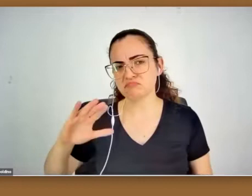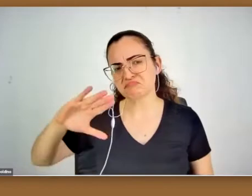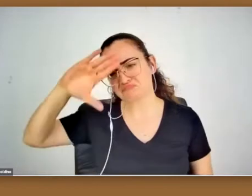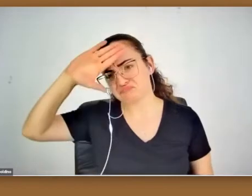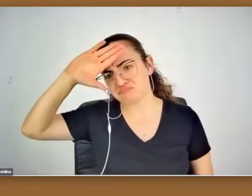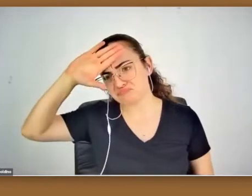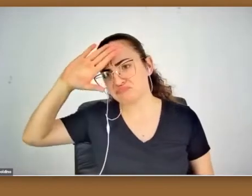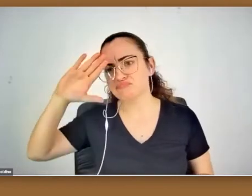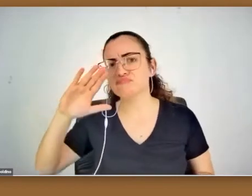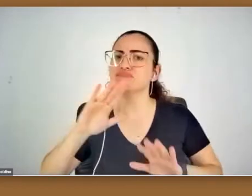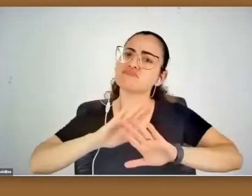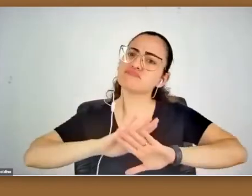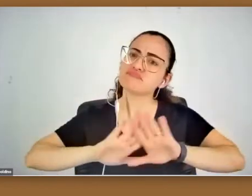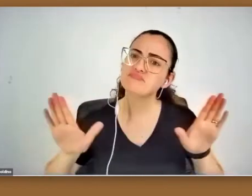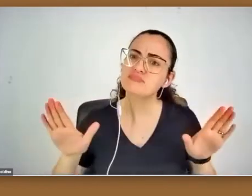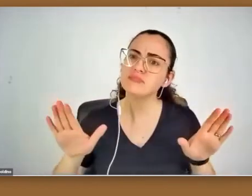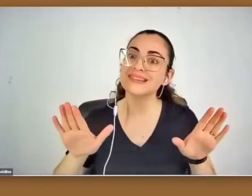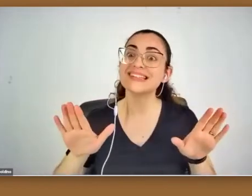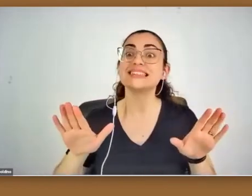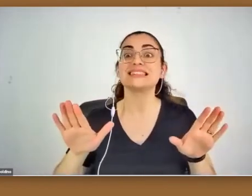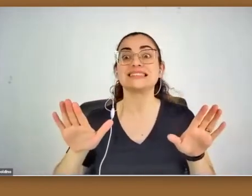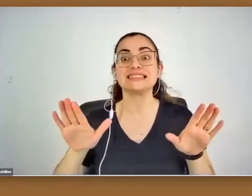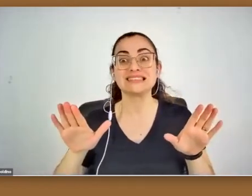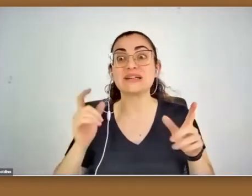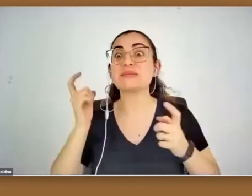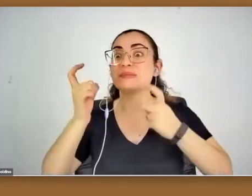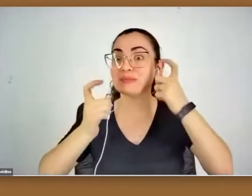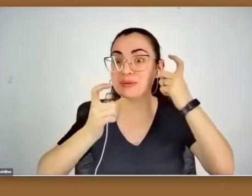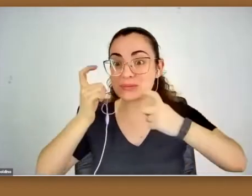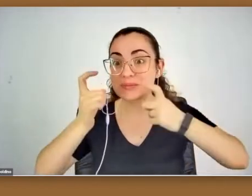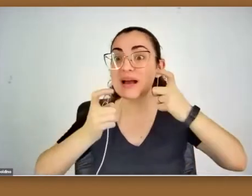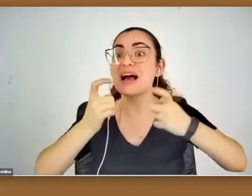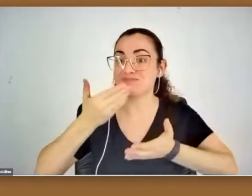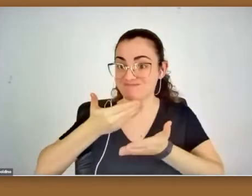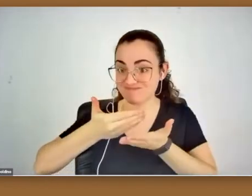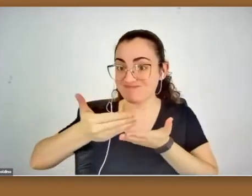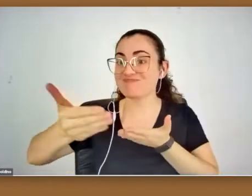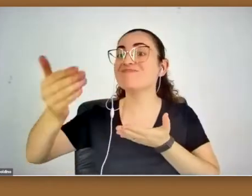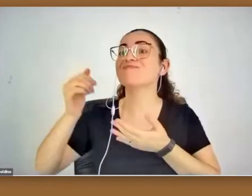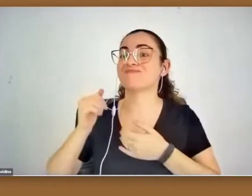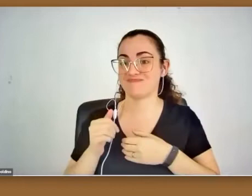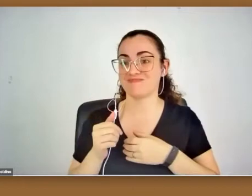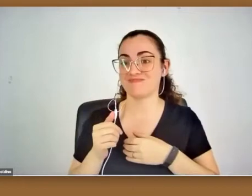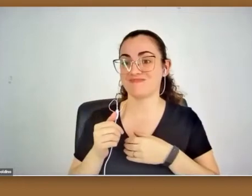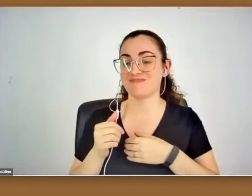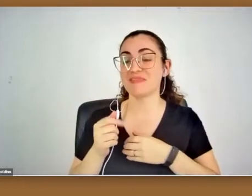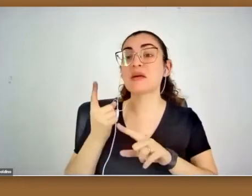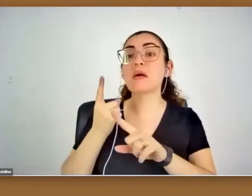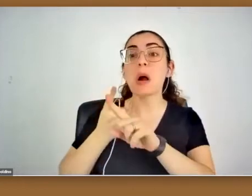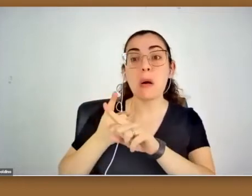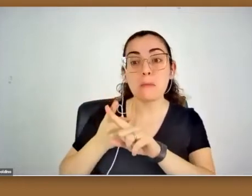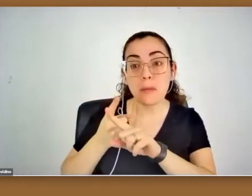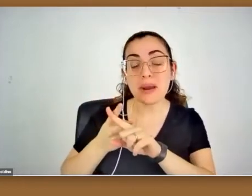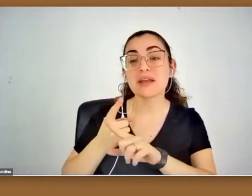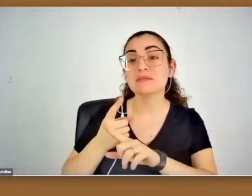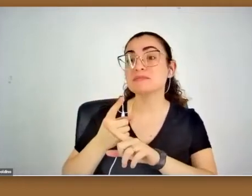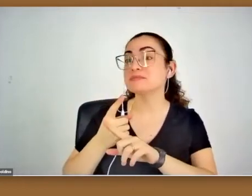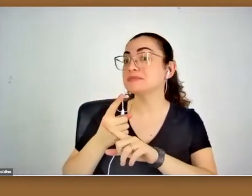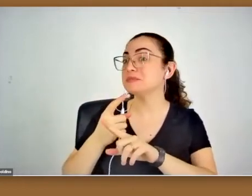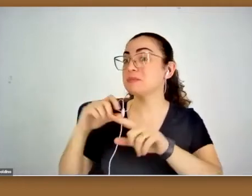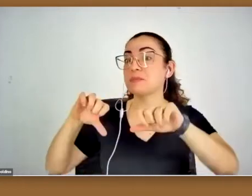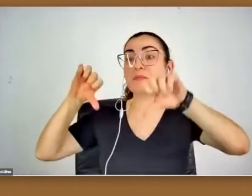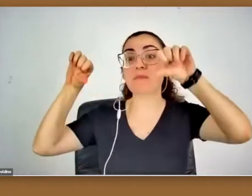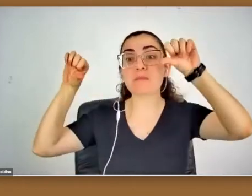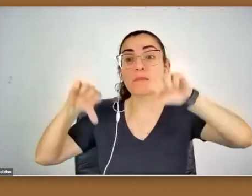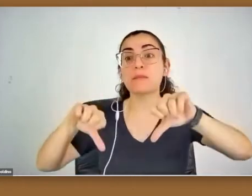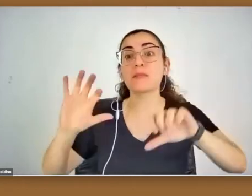fica mais grave. E aí é importante, se você sentir, por exemplo, eu tô com febre, tô com dor no corpo, eu tô com